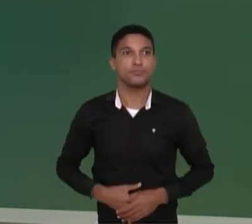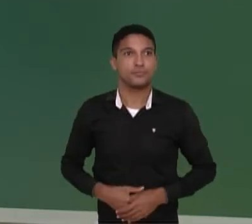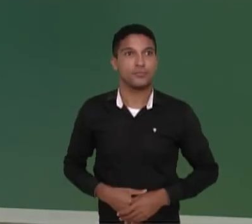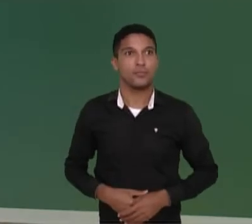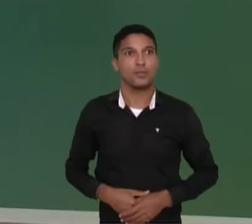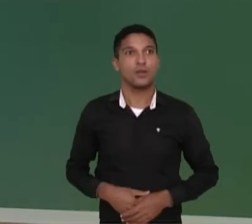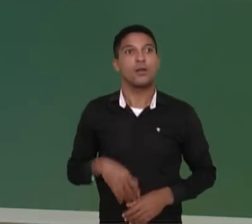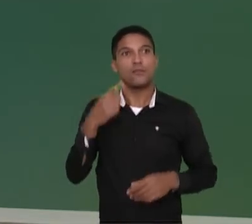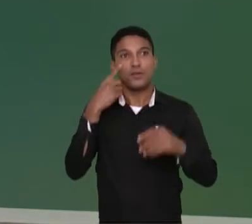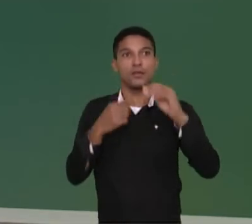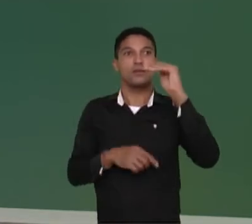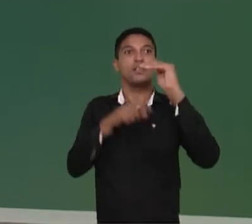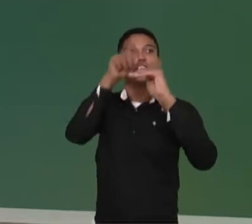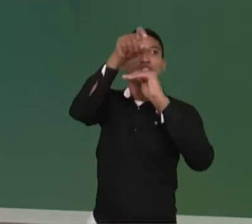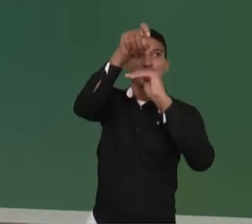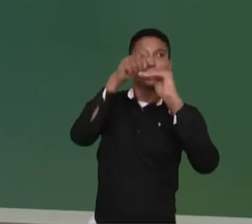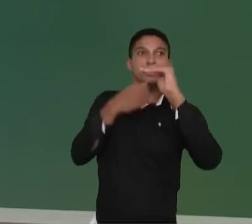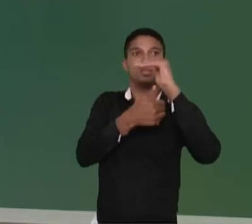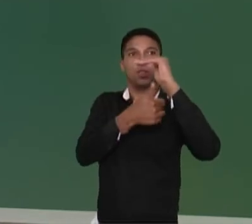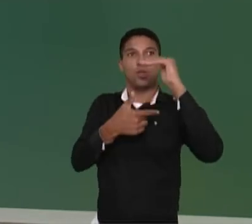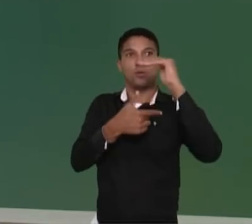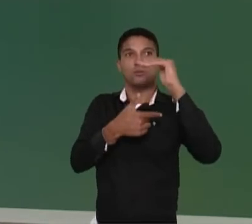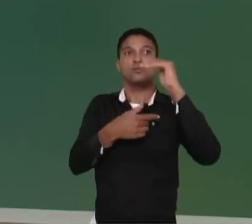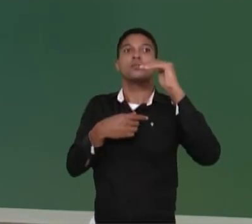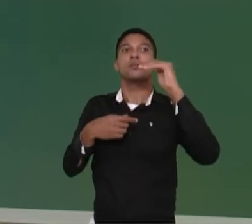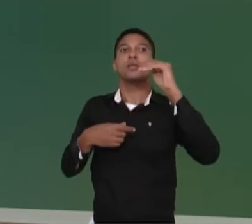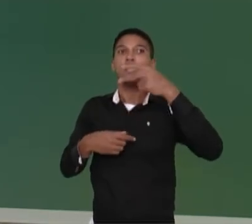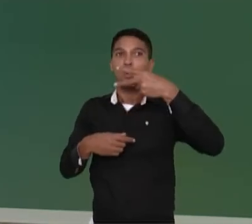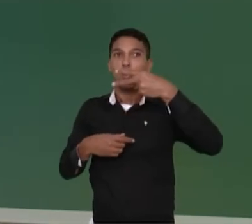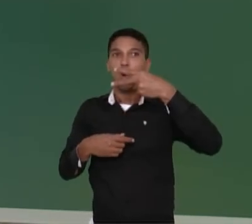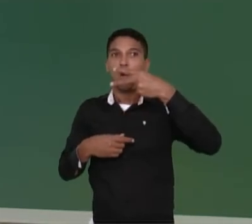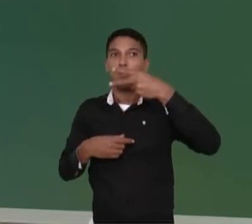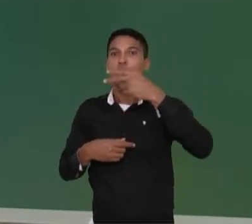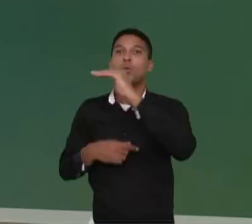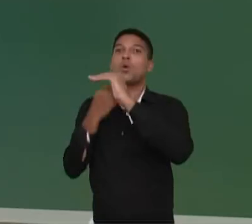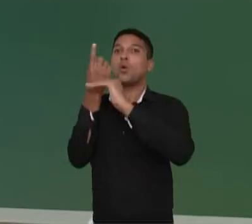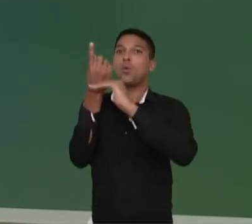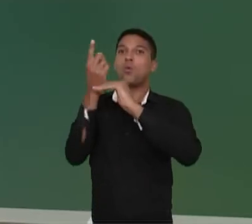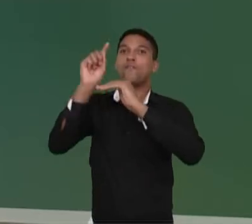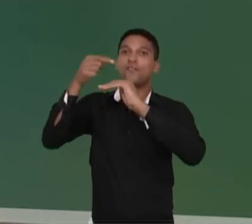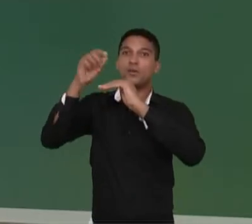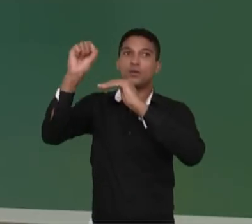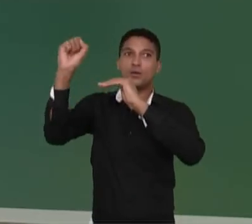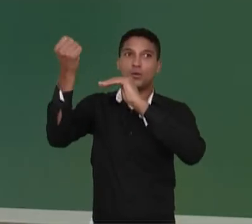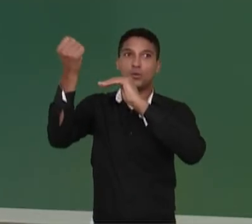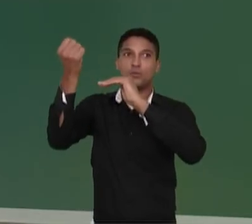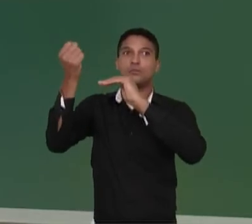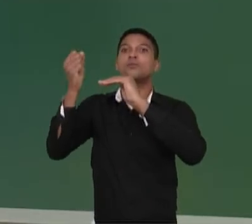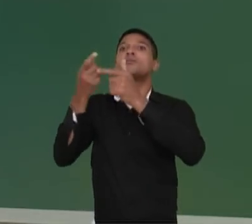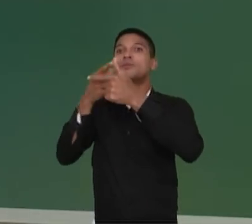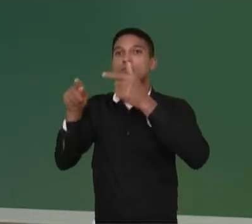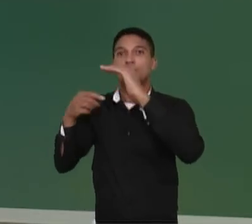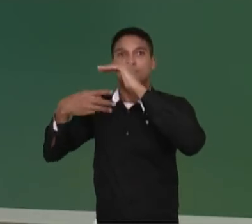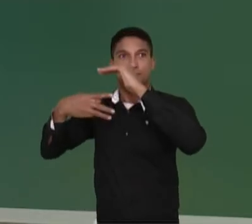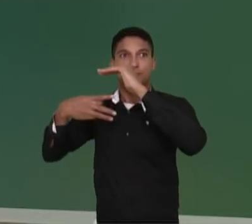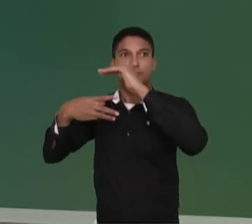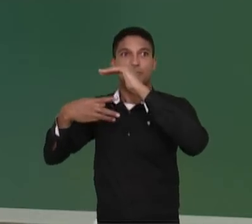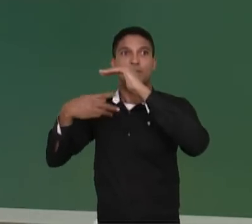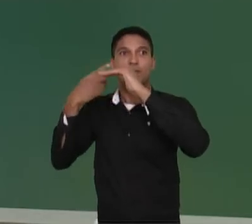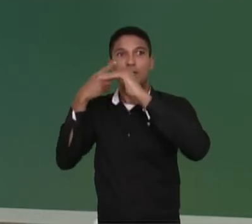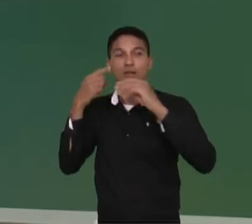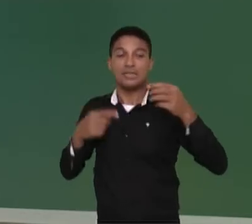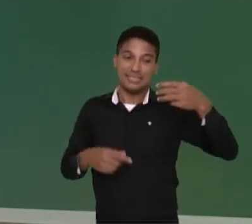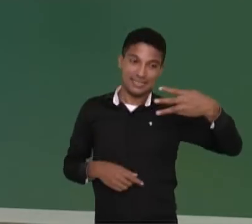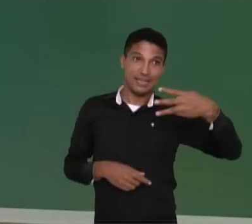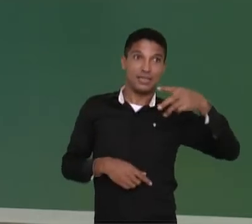a 1,8 vezes 12. 3 vezes x igual a 21,6. O 3 vai passar